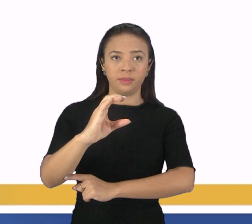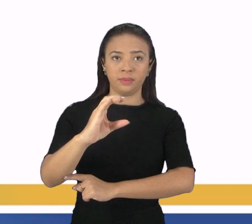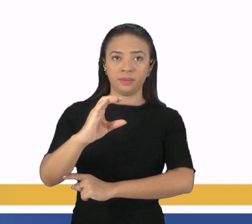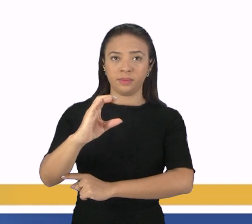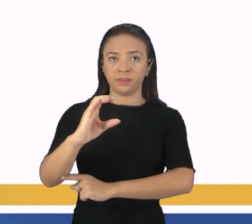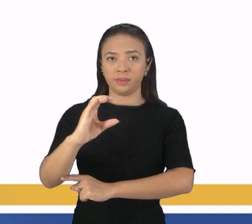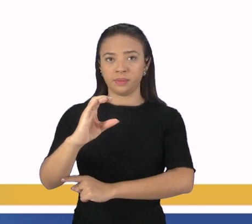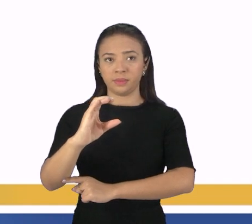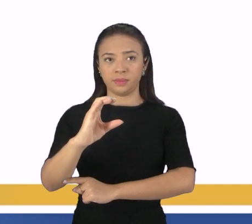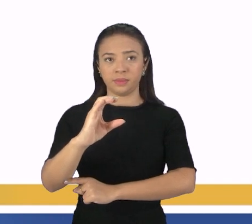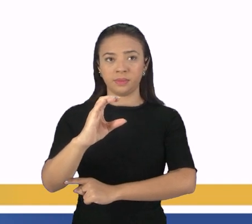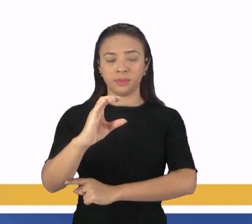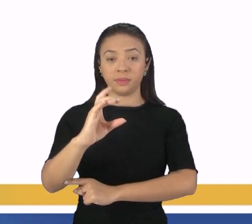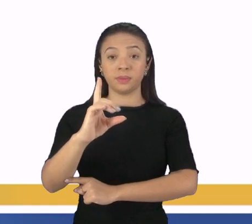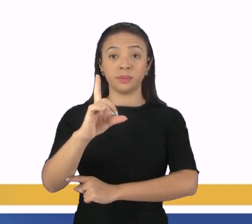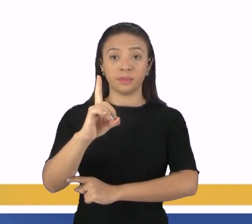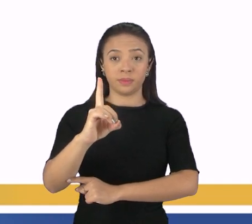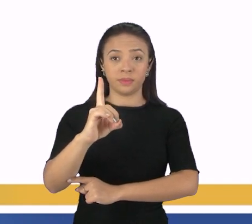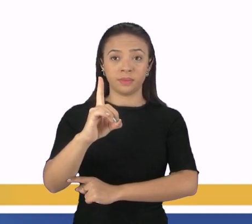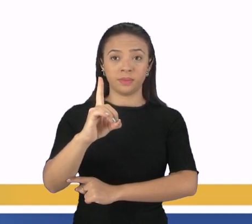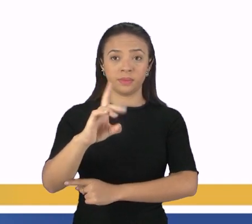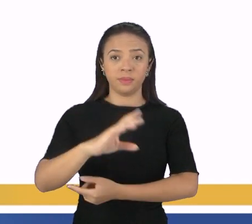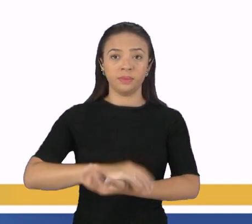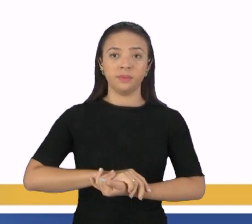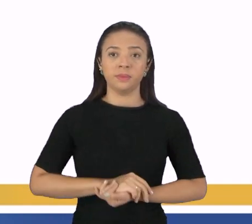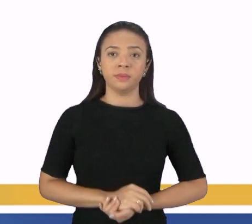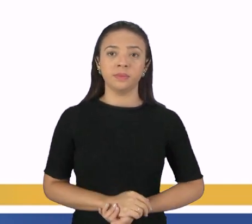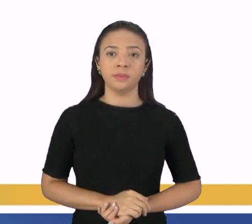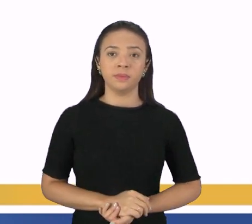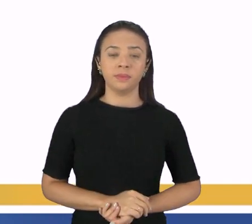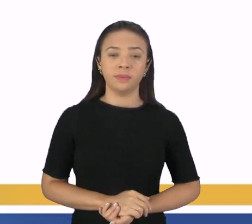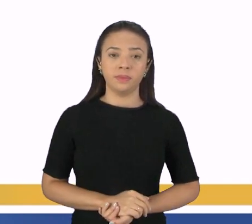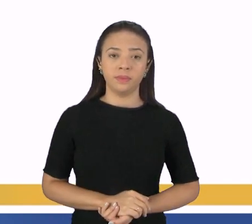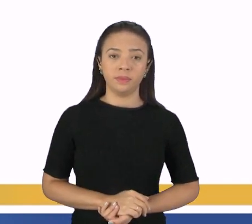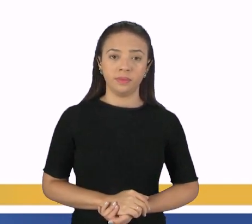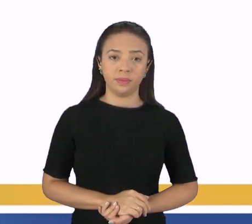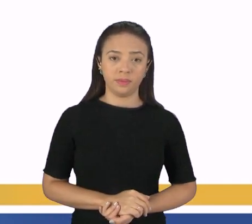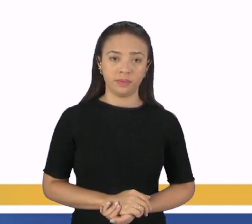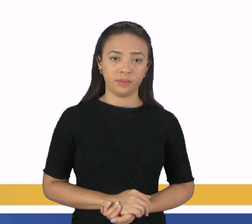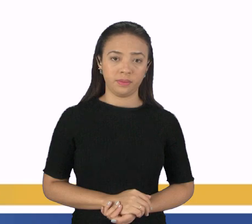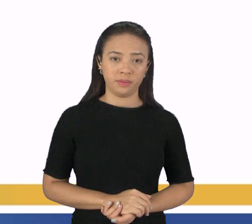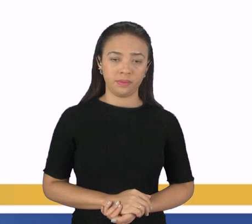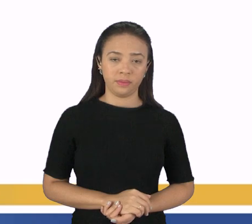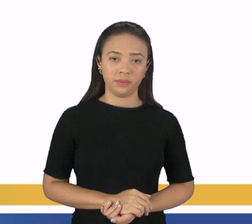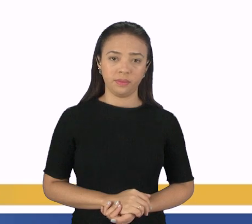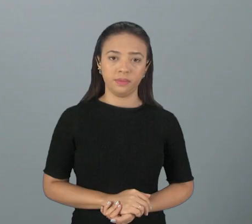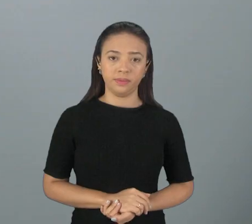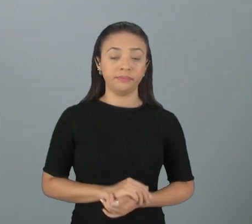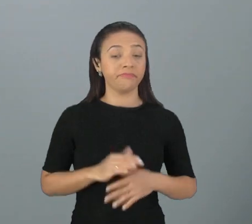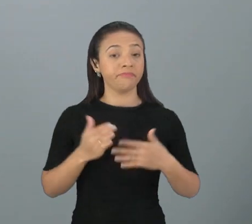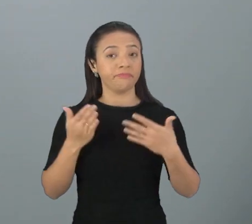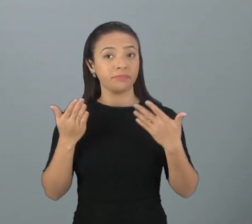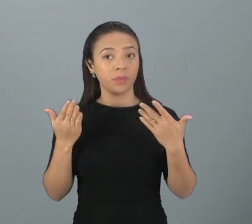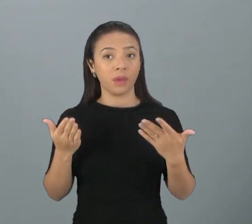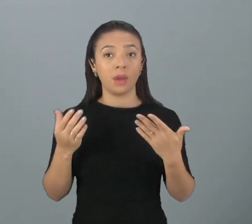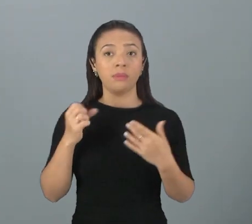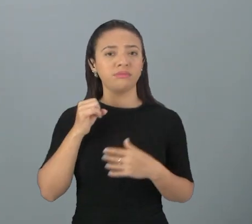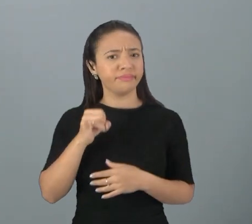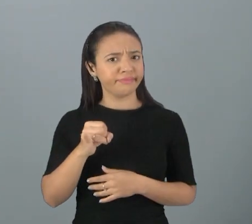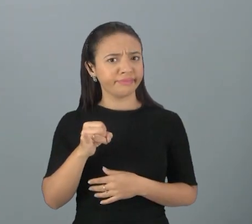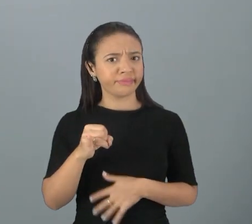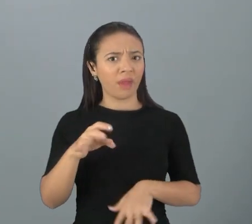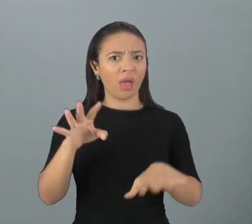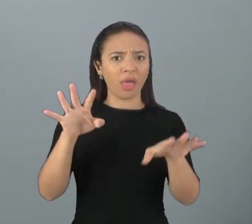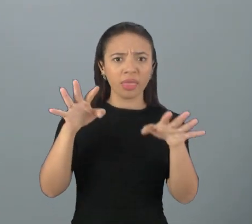pipa, futebol e bolinha de gude. E D, amarelinha, passanel, pega-pega e queimada, né? Então, se vocês